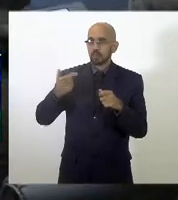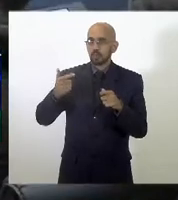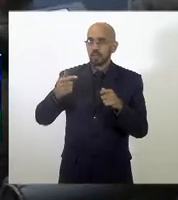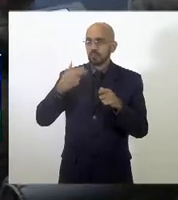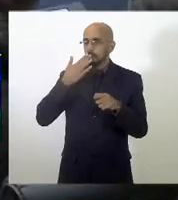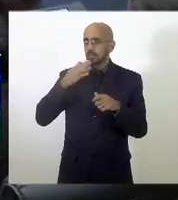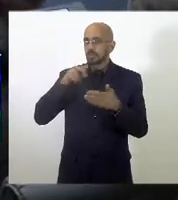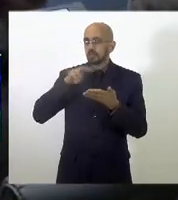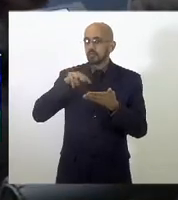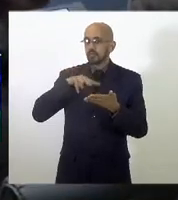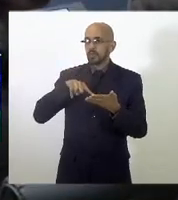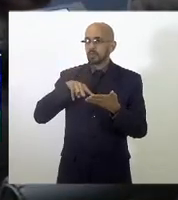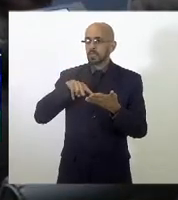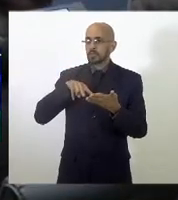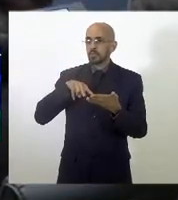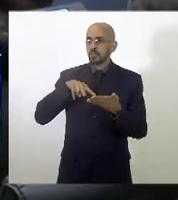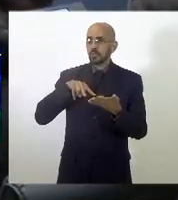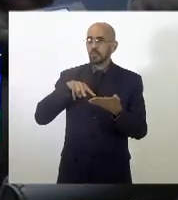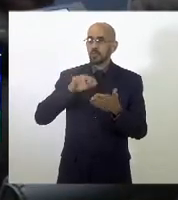verificação. Deixa, por favor.